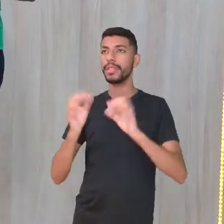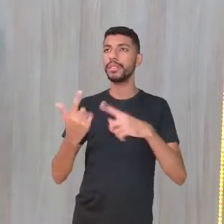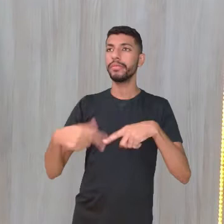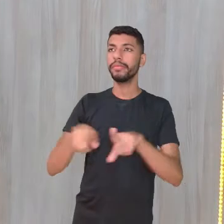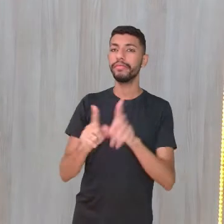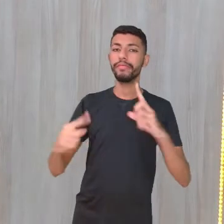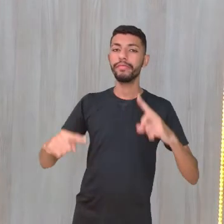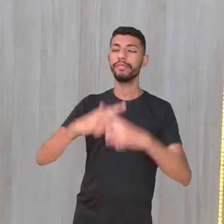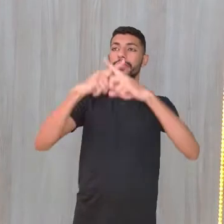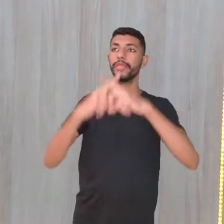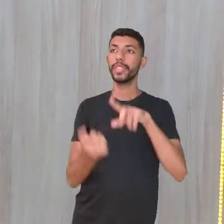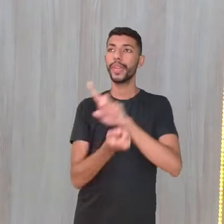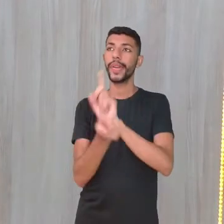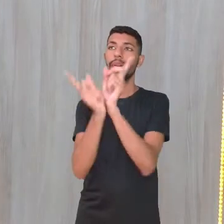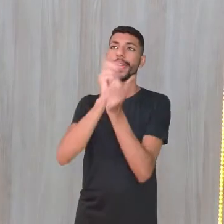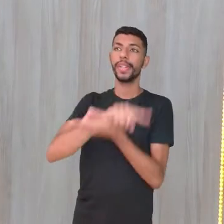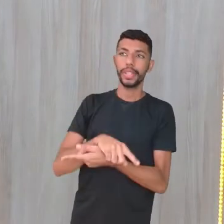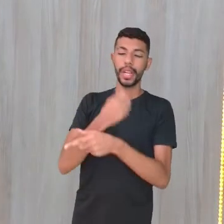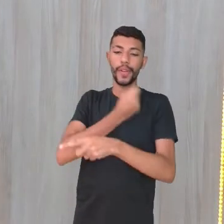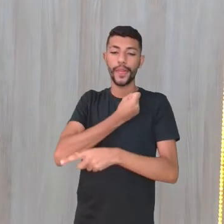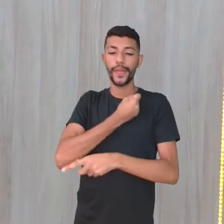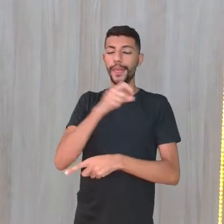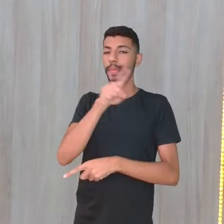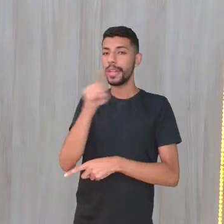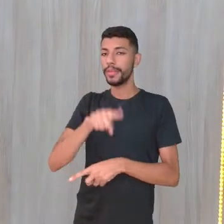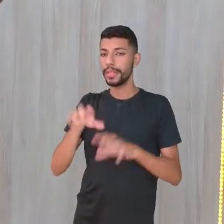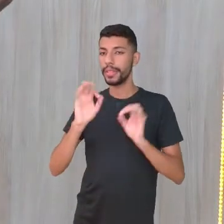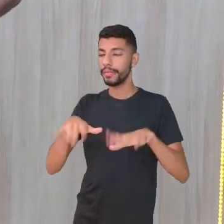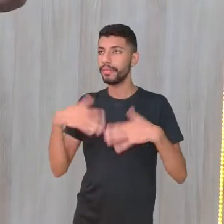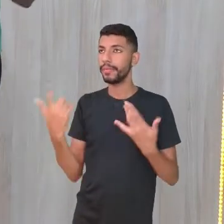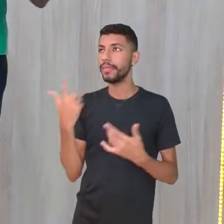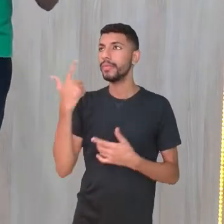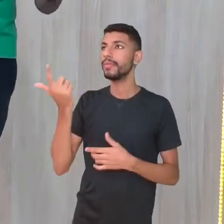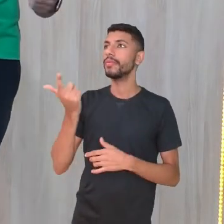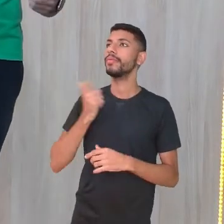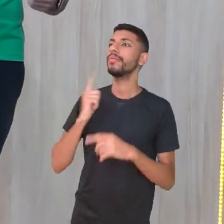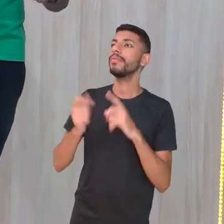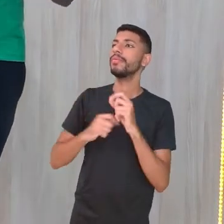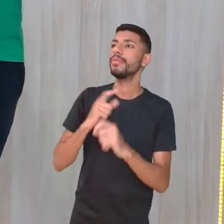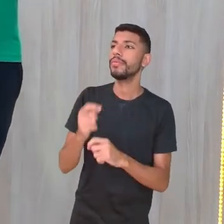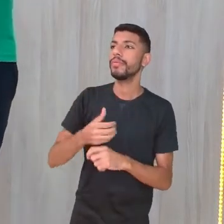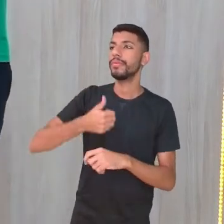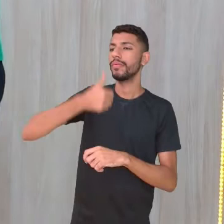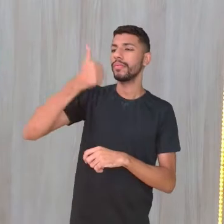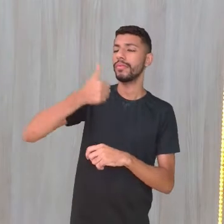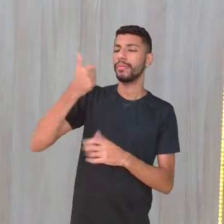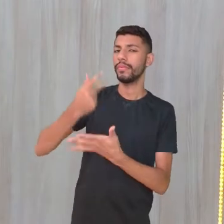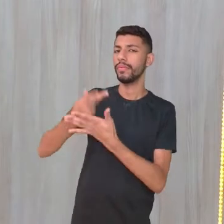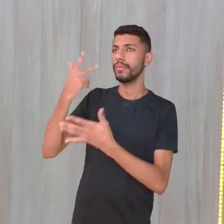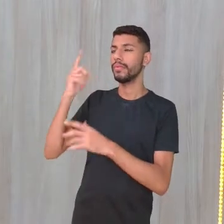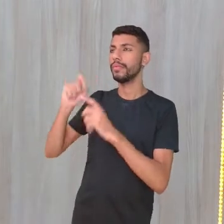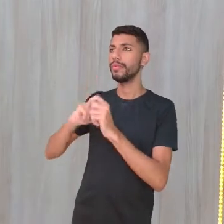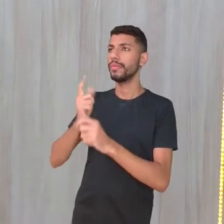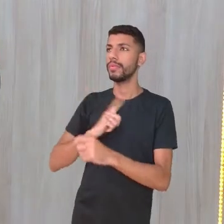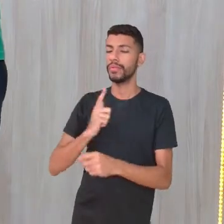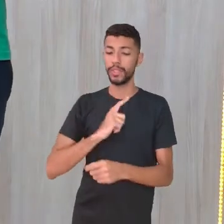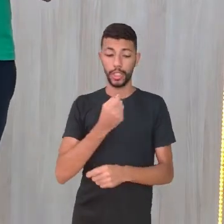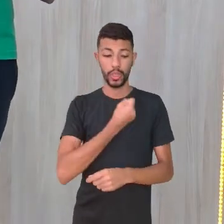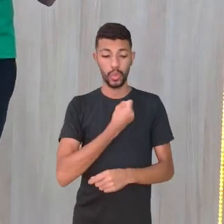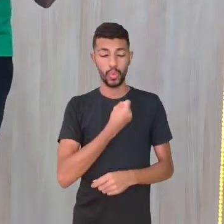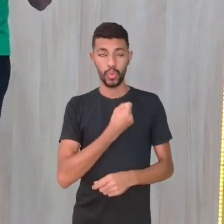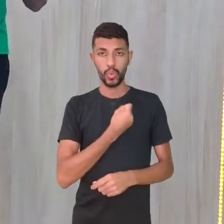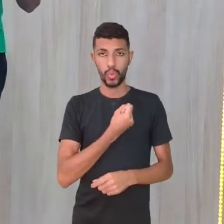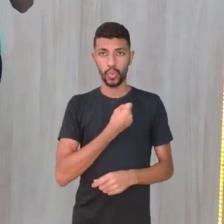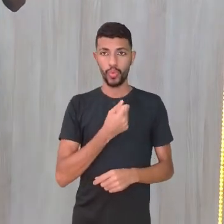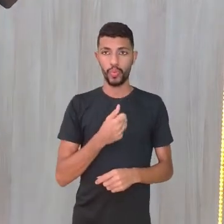pelo inverso do número inteiro, certo? Então, a gente tem lá que no primeiro caso, eu tenho um número